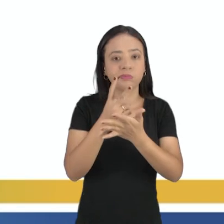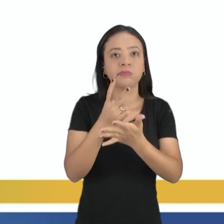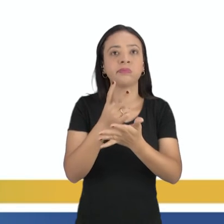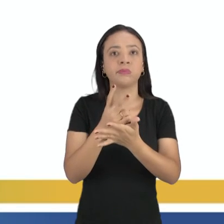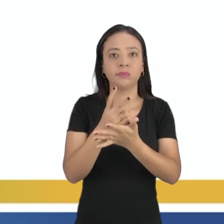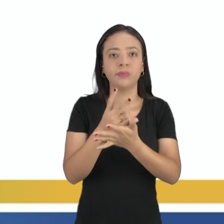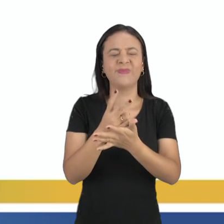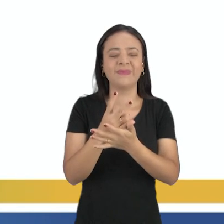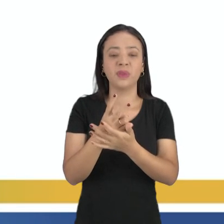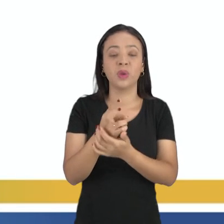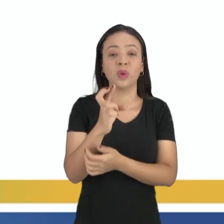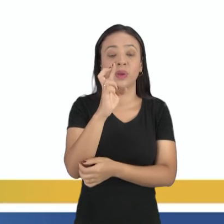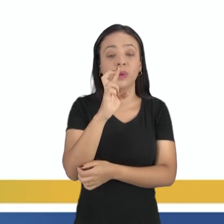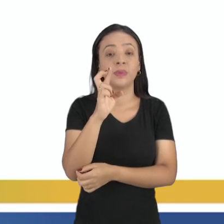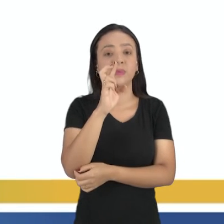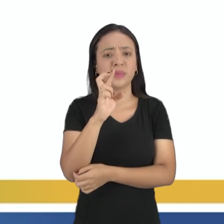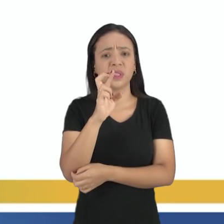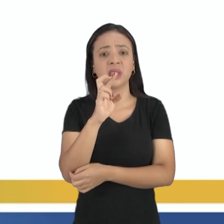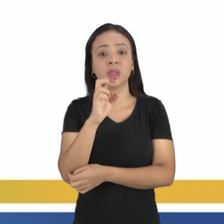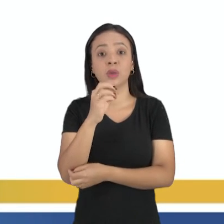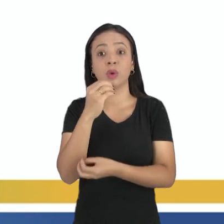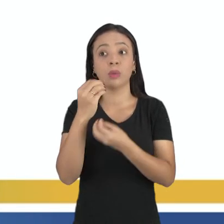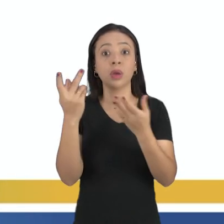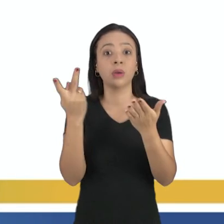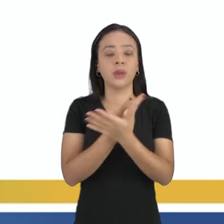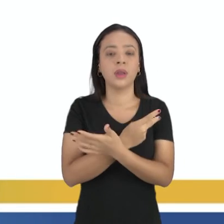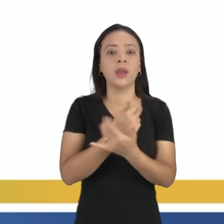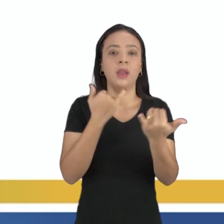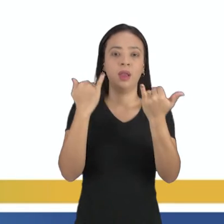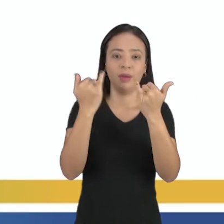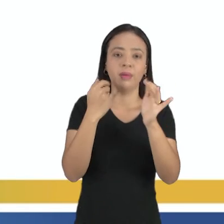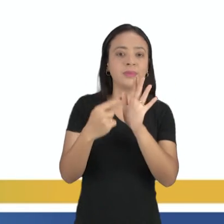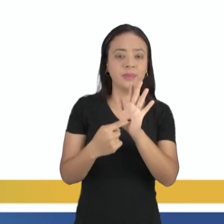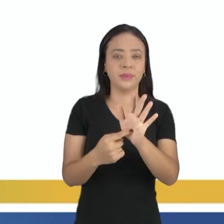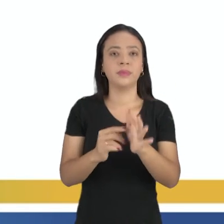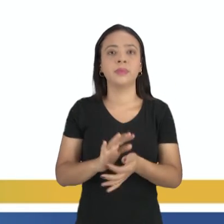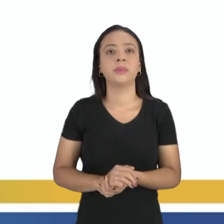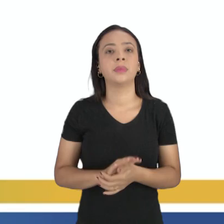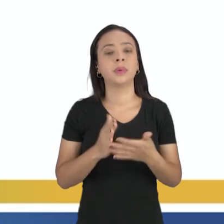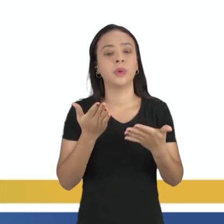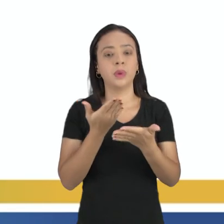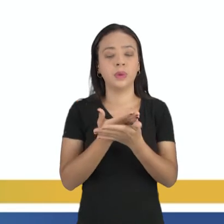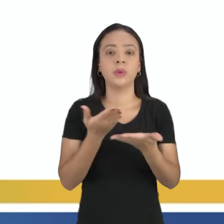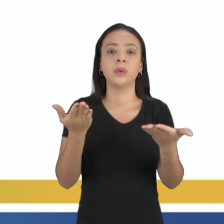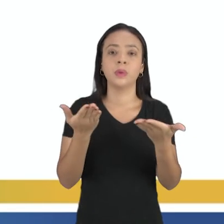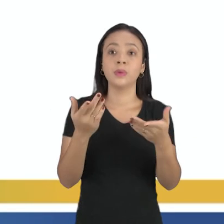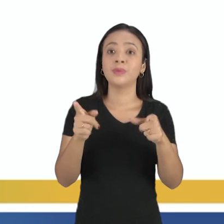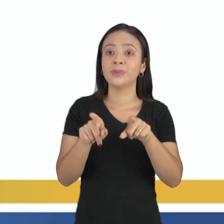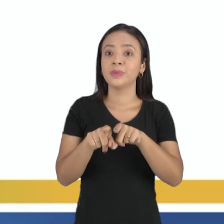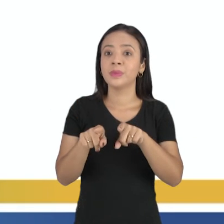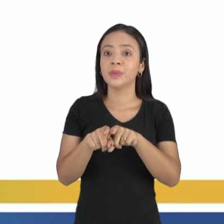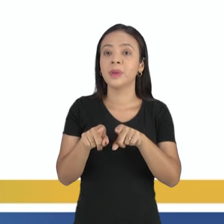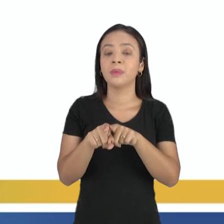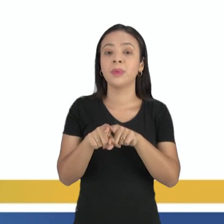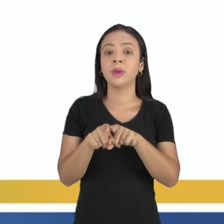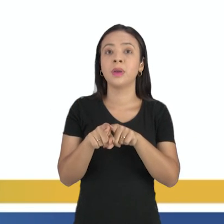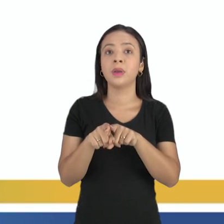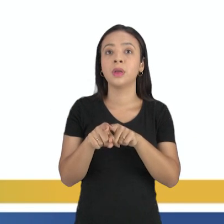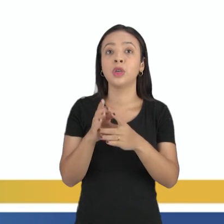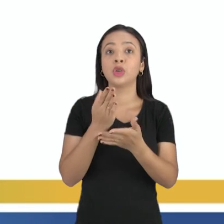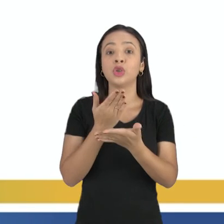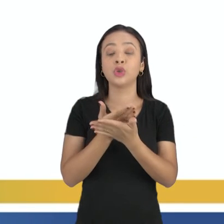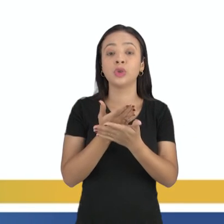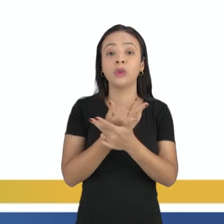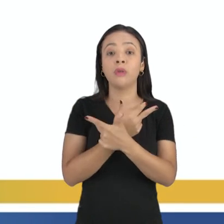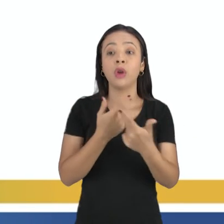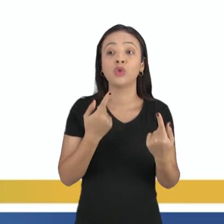medida, observando a amplitude de dados, certo? Então, nessa aula de hoje, inclusive, nós abordamos também